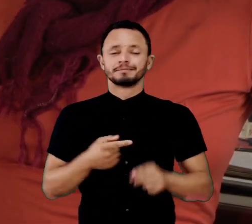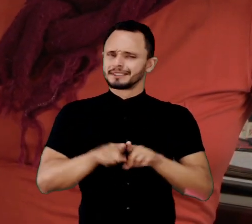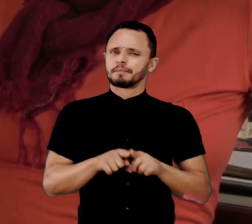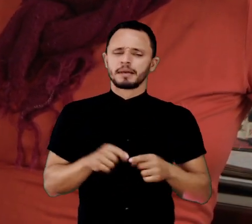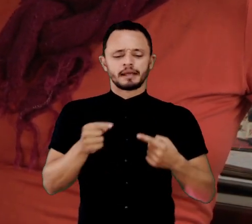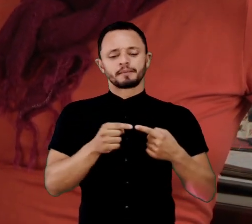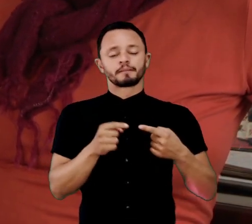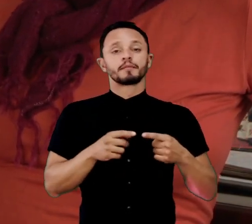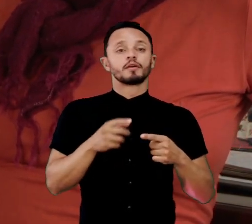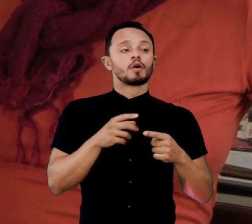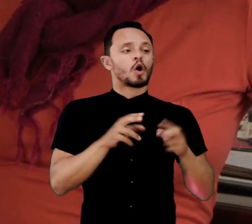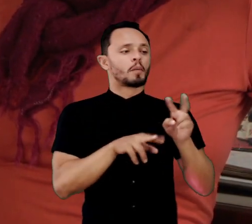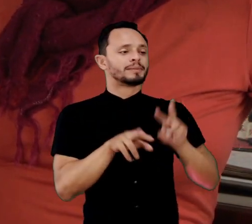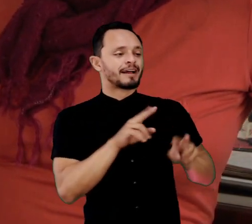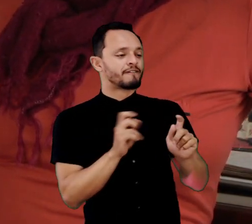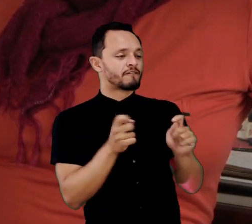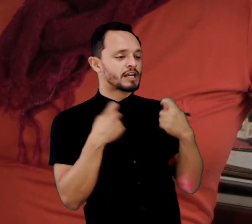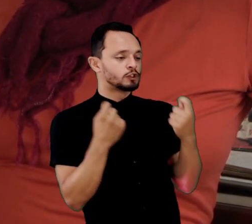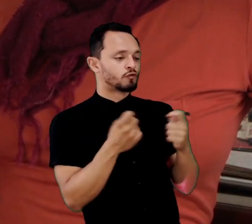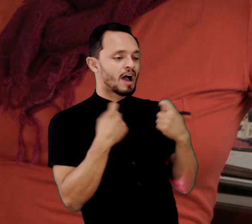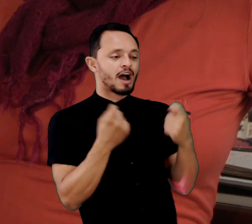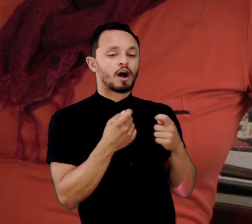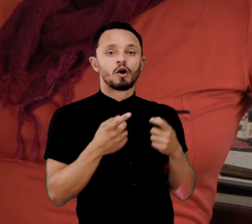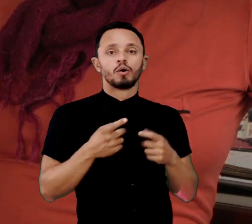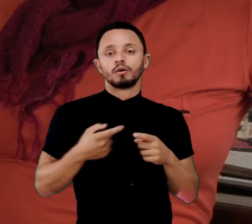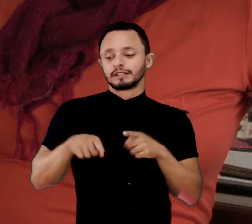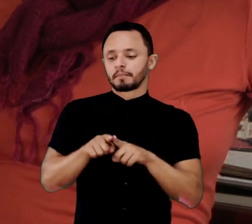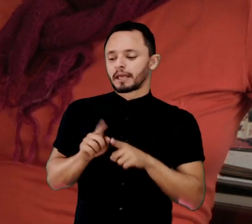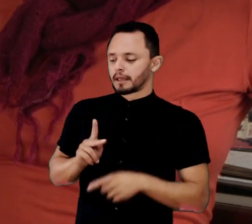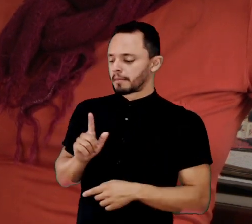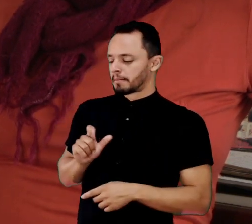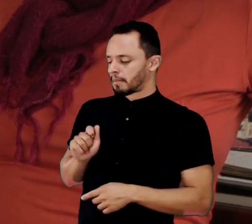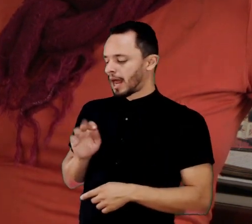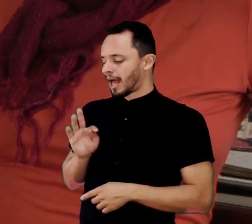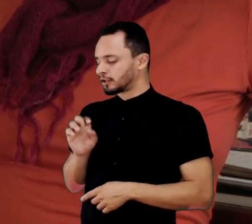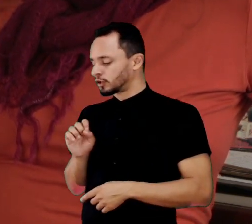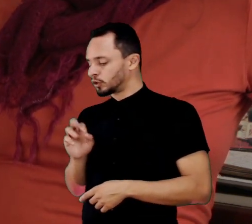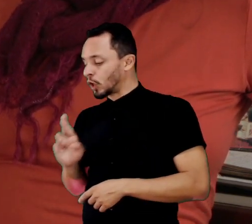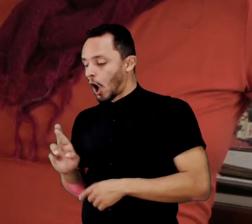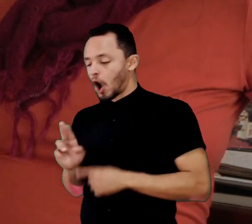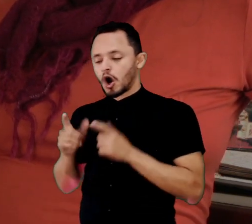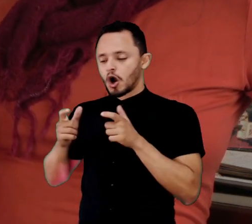como o Observatório dos Festivais, a Platô que você citou. Falei. E eu acho